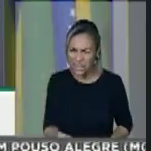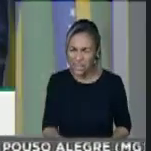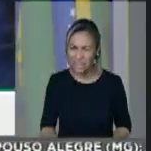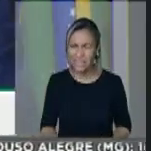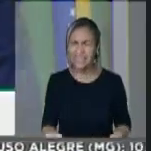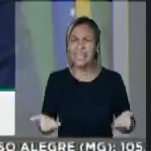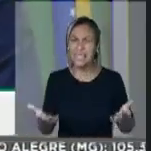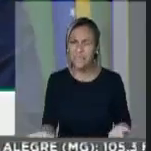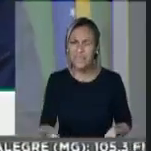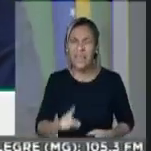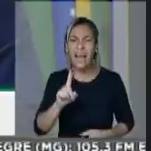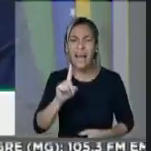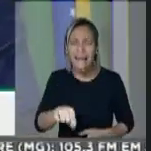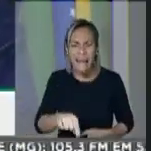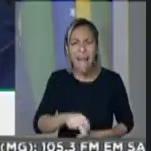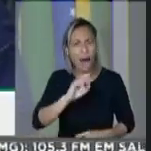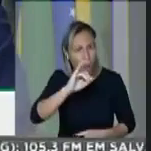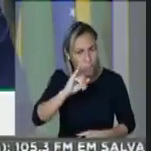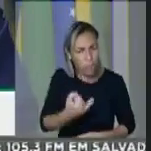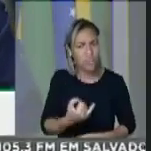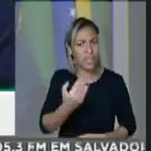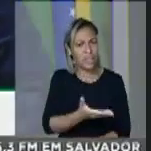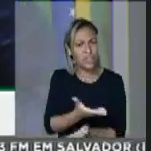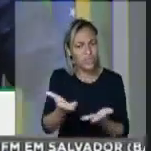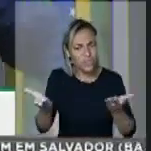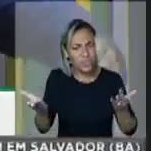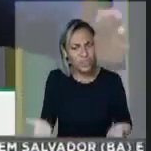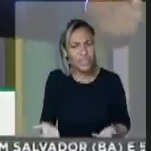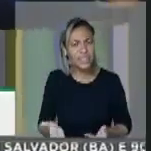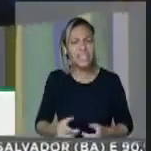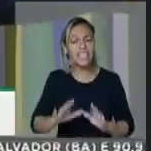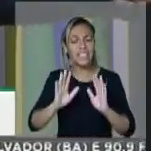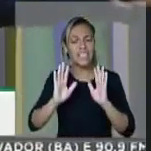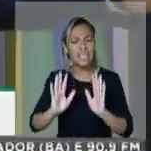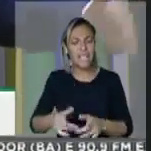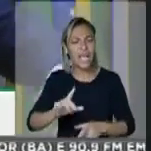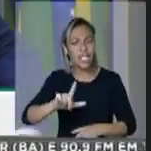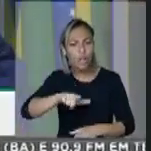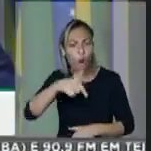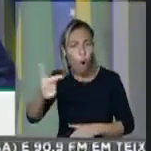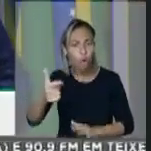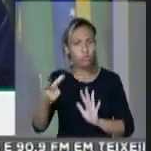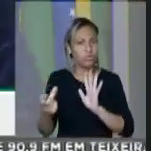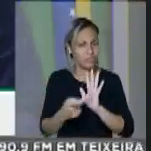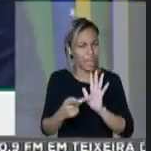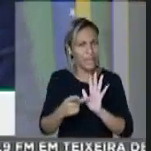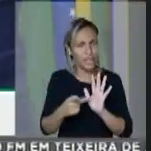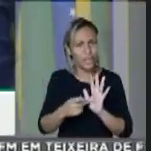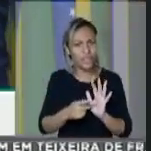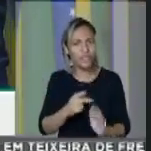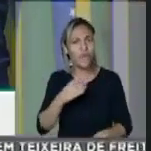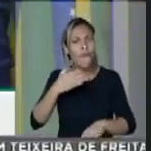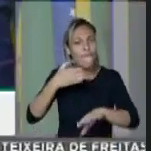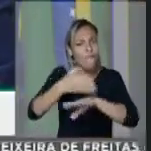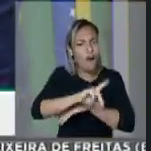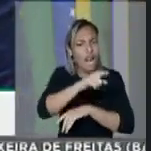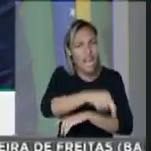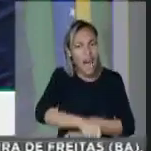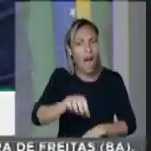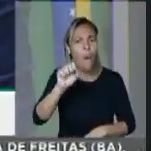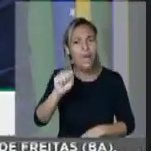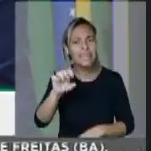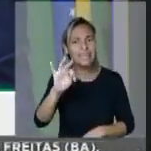na chance, é a chance de vocês, já que outros partidos foram ao